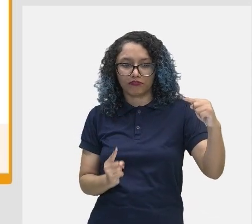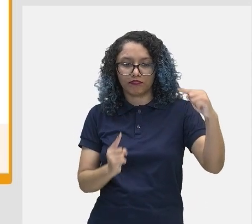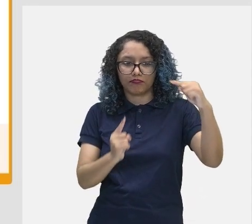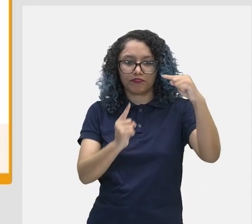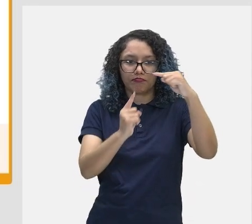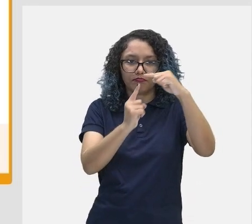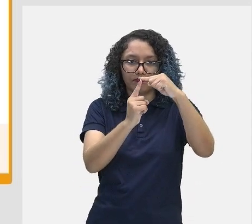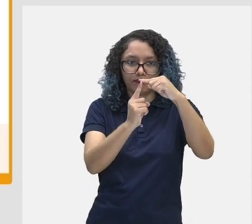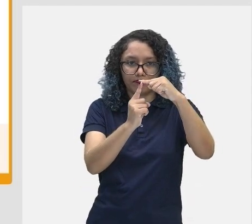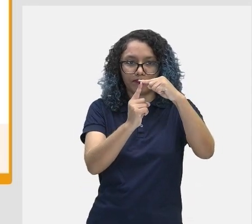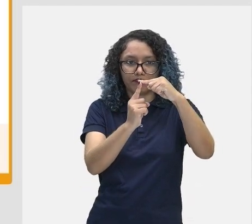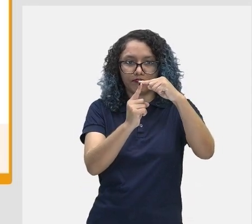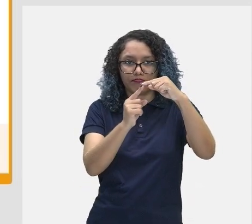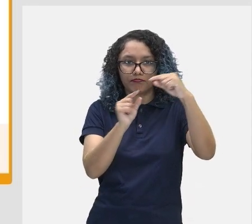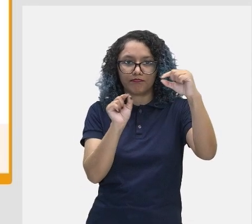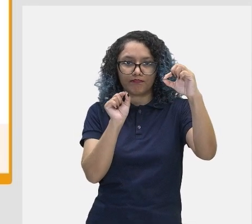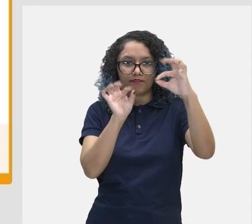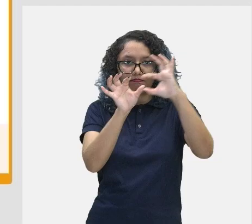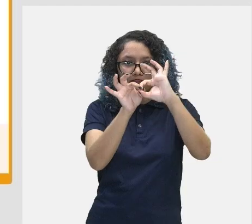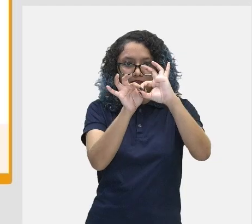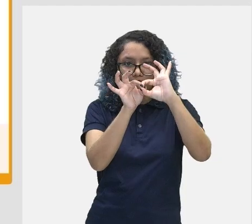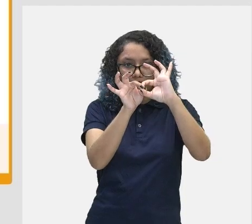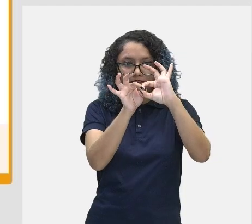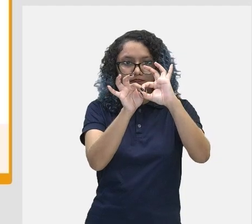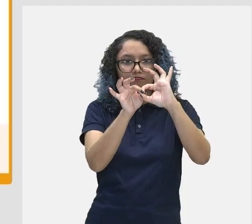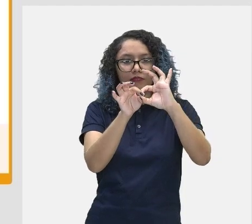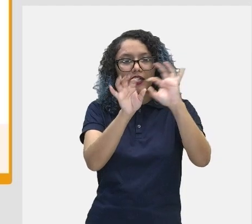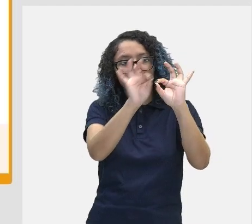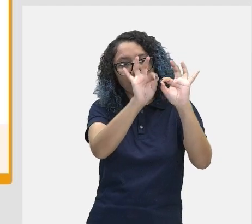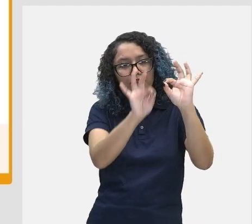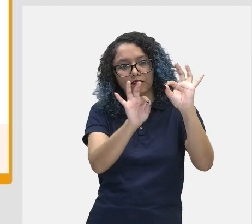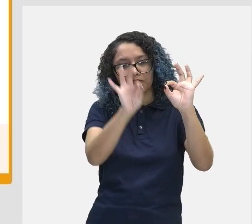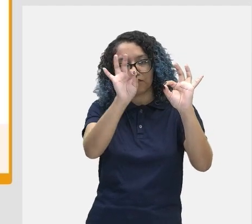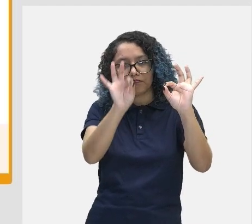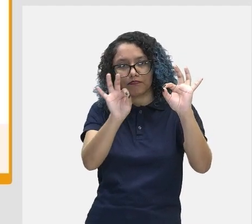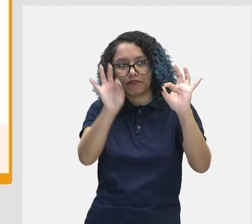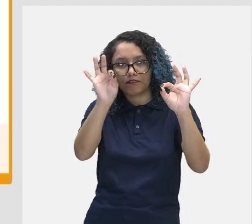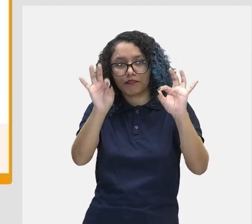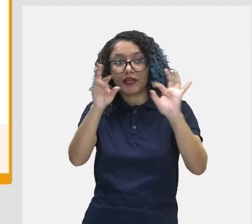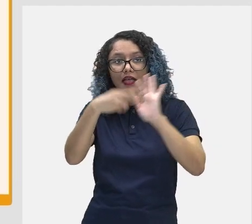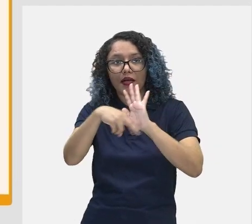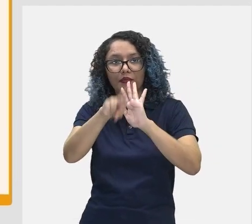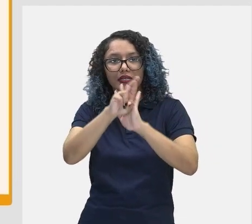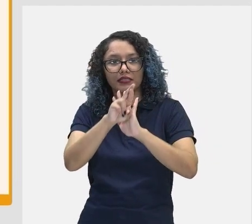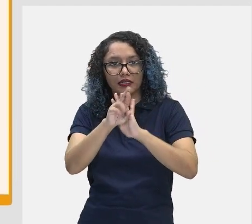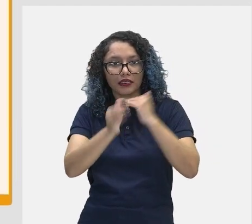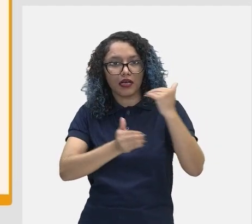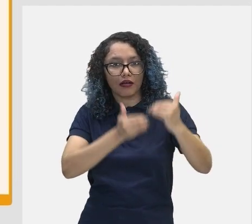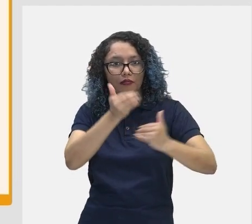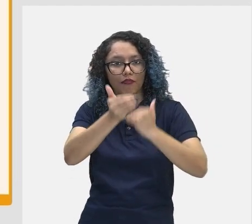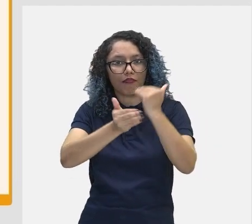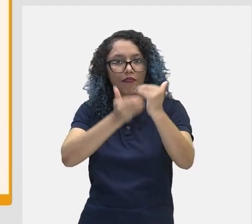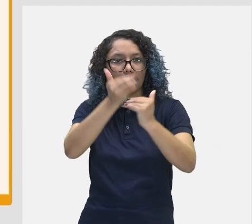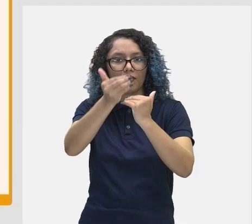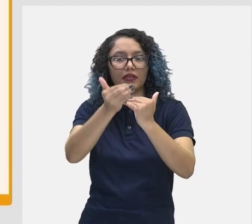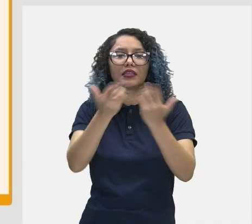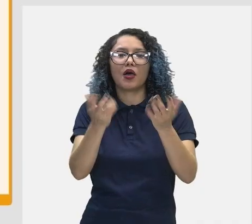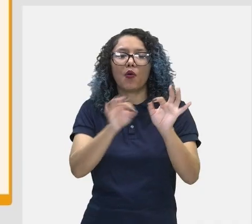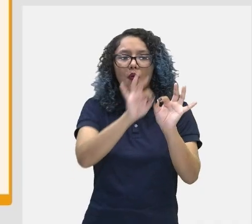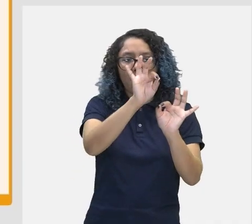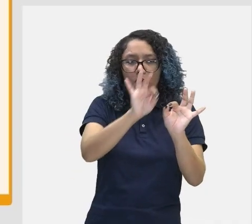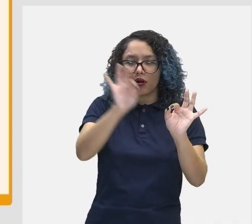essas linhas ali, elas vão representar a evolução, tá certo? E nós temos aí várias linhas, não é? E de